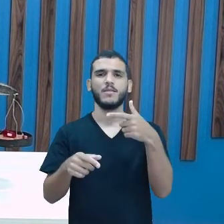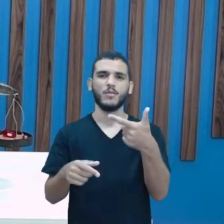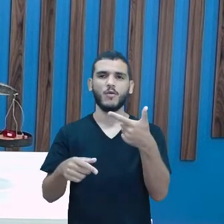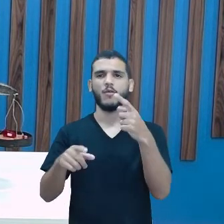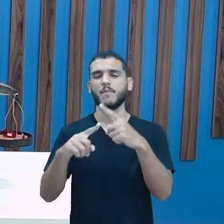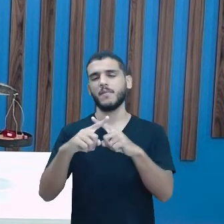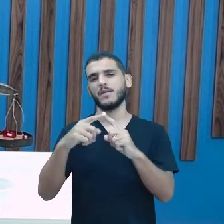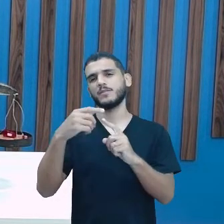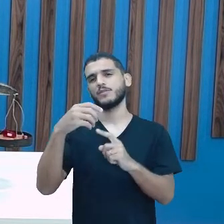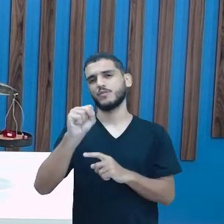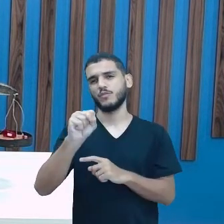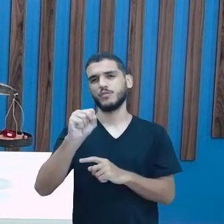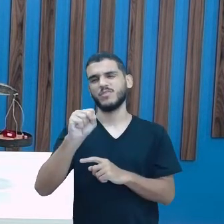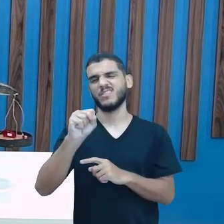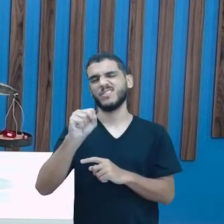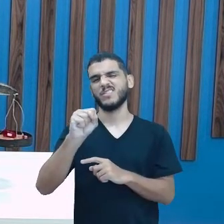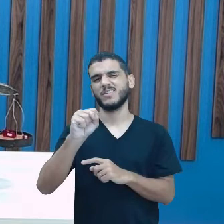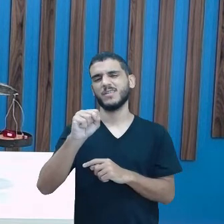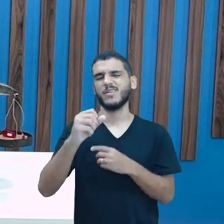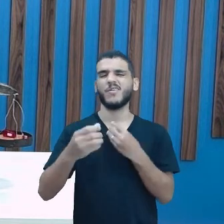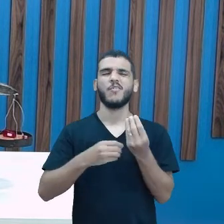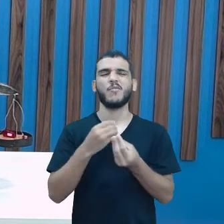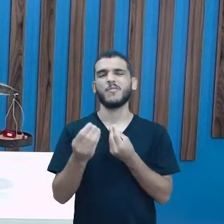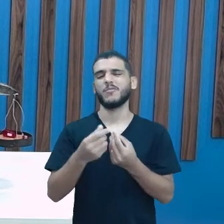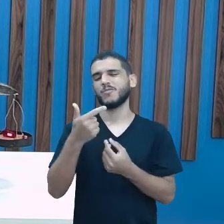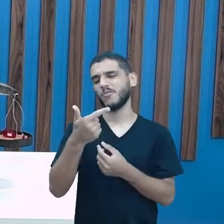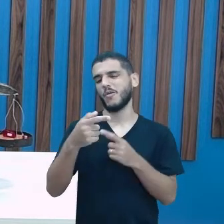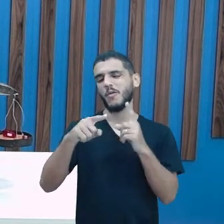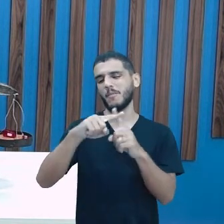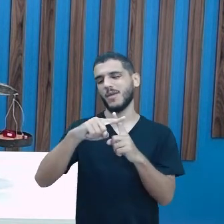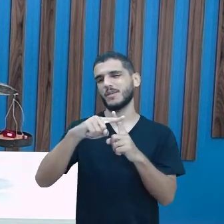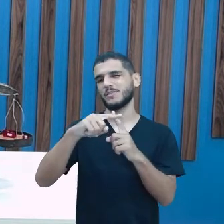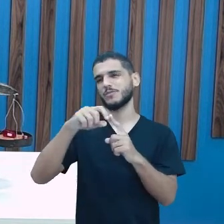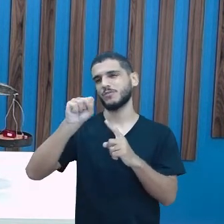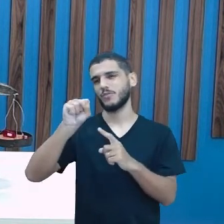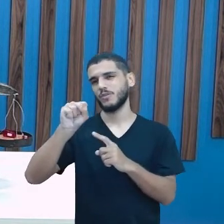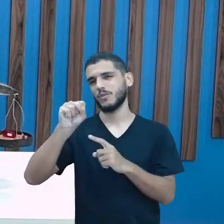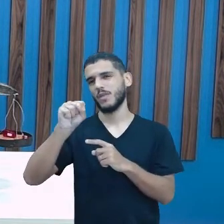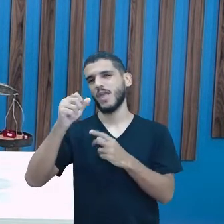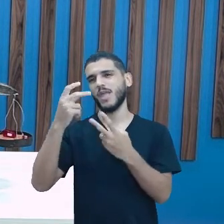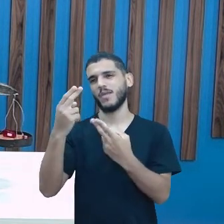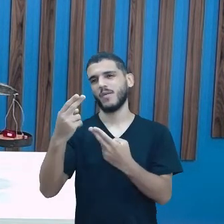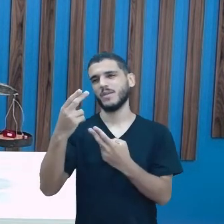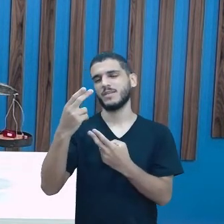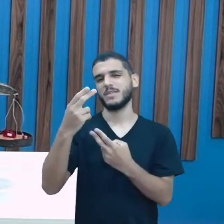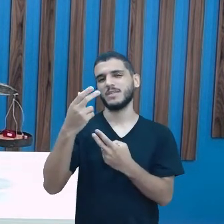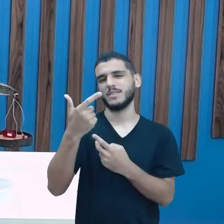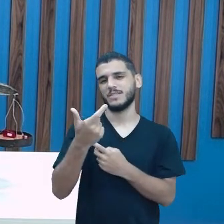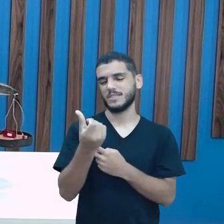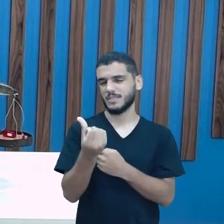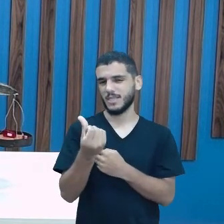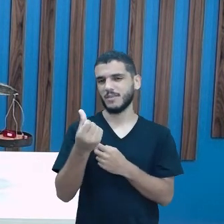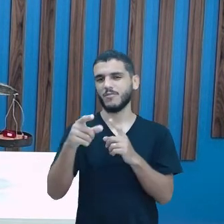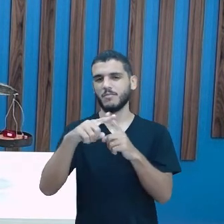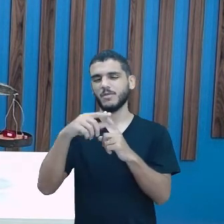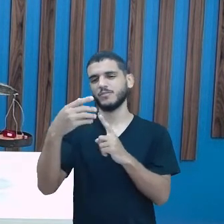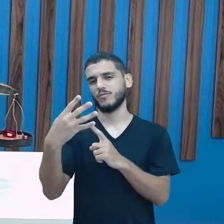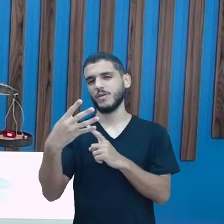mais 8. Será que 2 mais 8 é igual a 6 mais 4 mais 2? Vocês já fizeram aí a